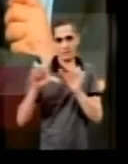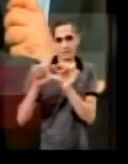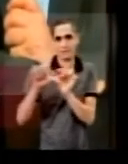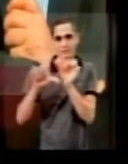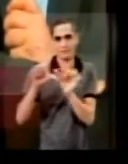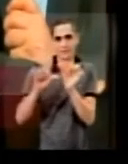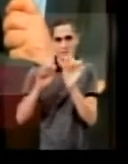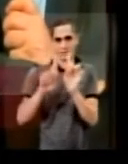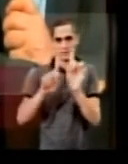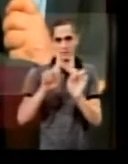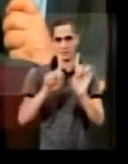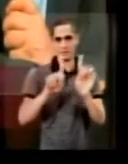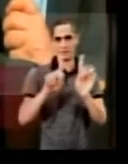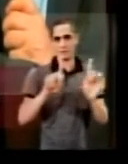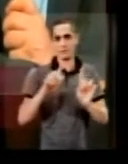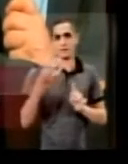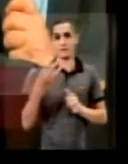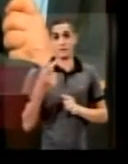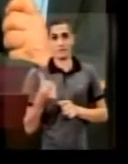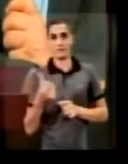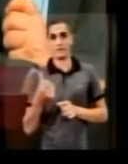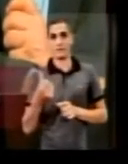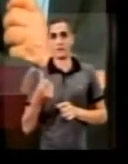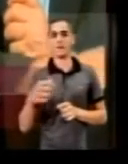na 32?